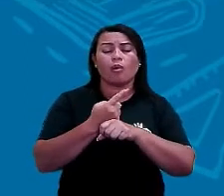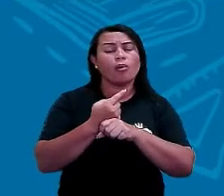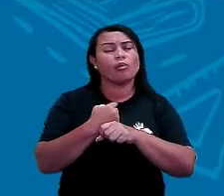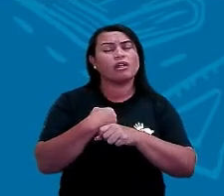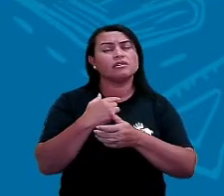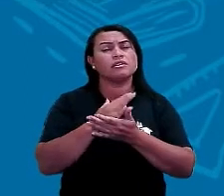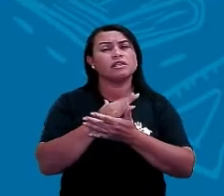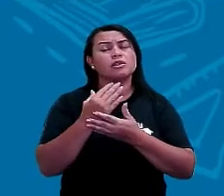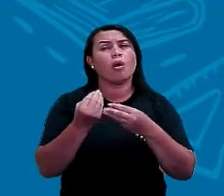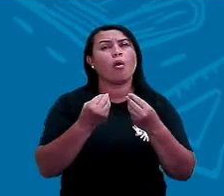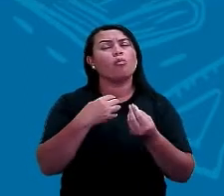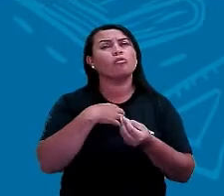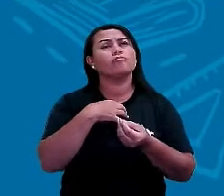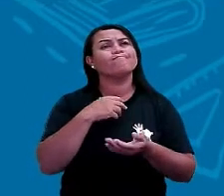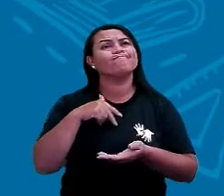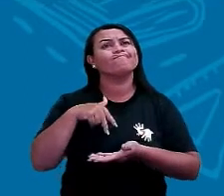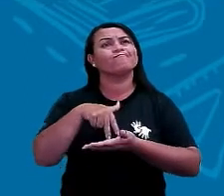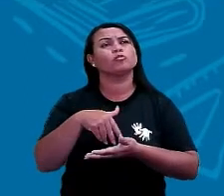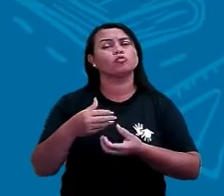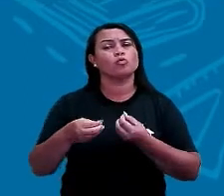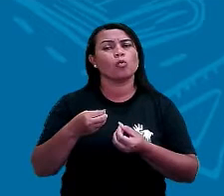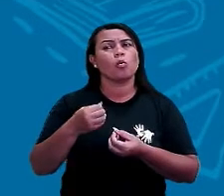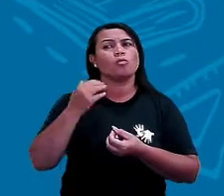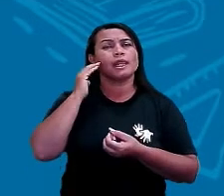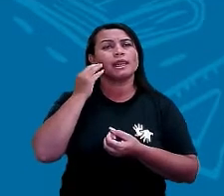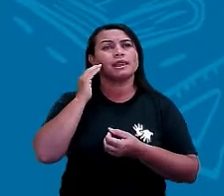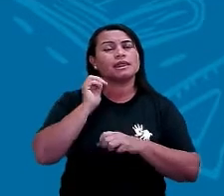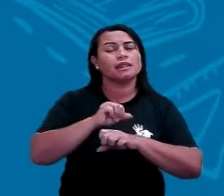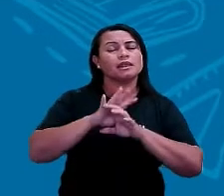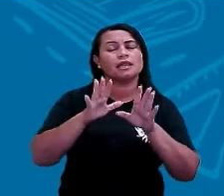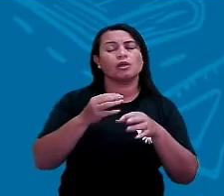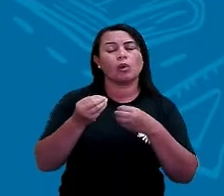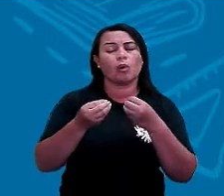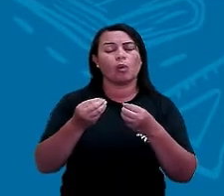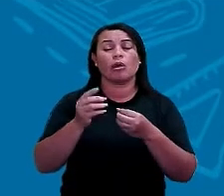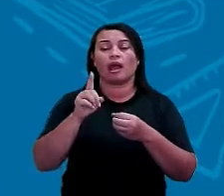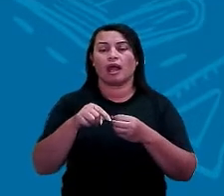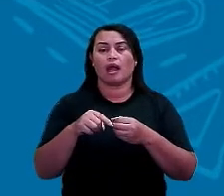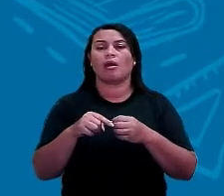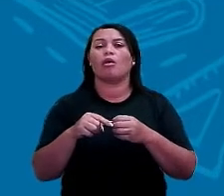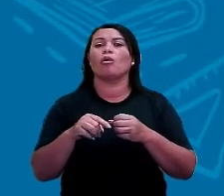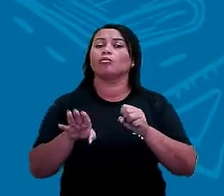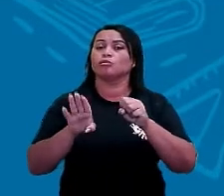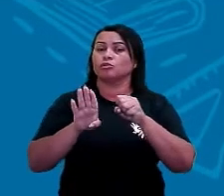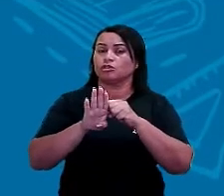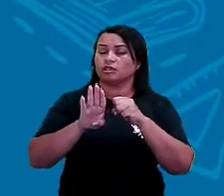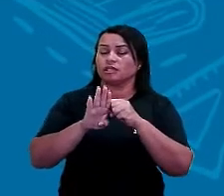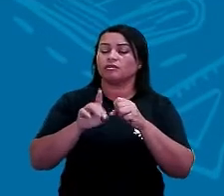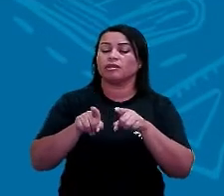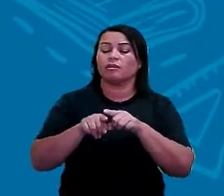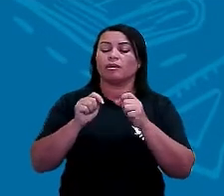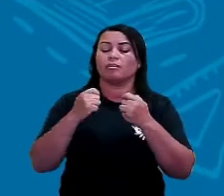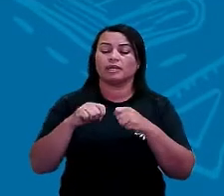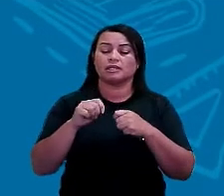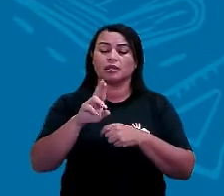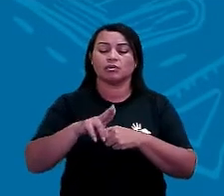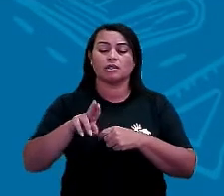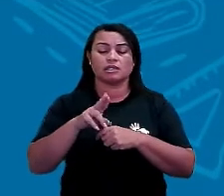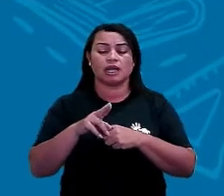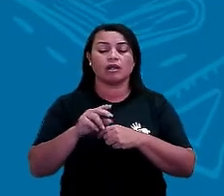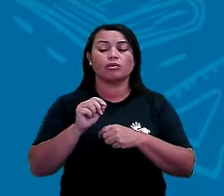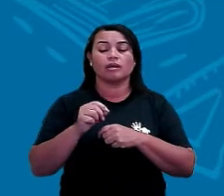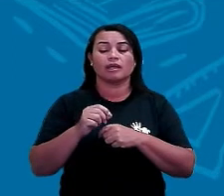existência. Já que ele é um substantivo, ele também pode ser usado no plural. Por exemplo, aqui, ó, nessa